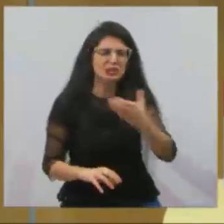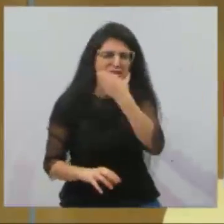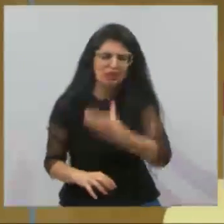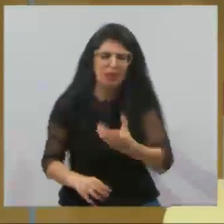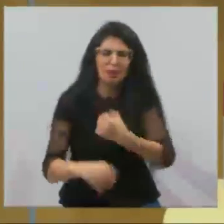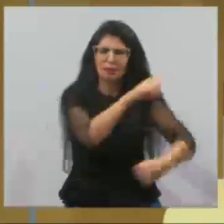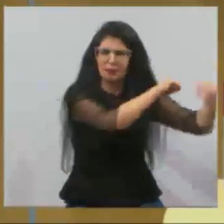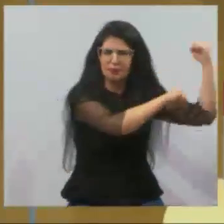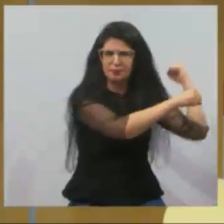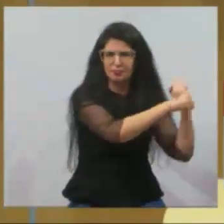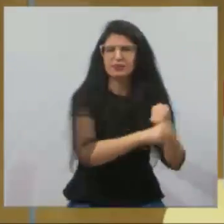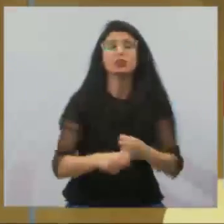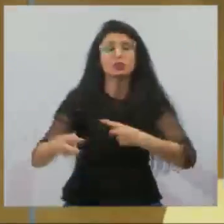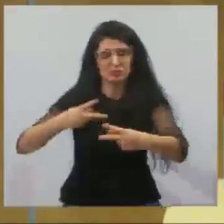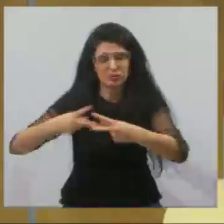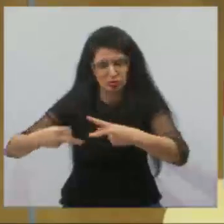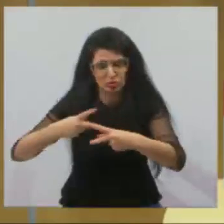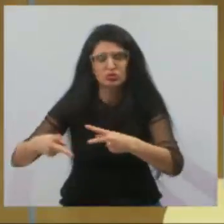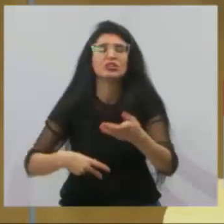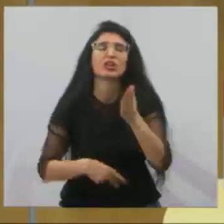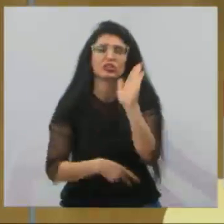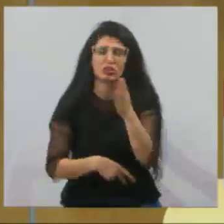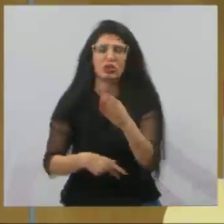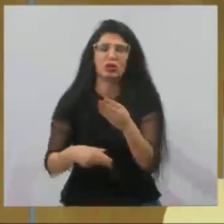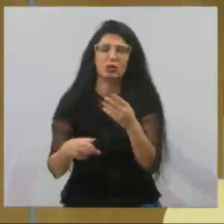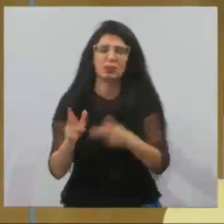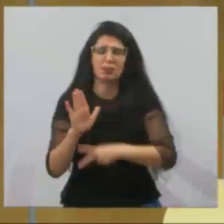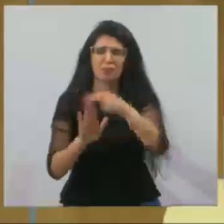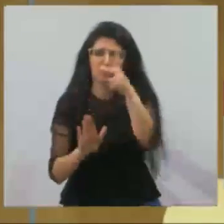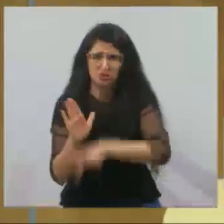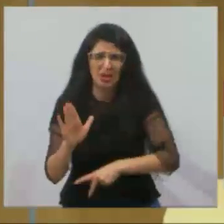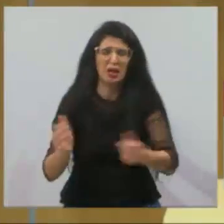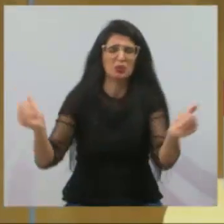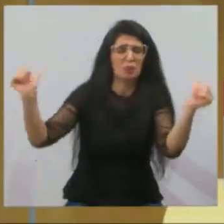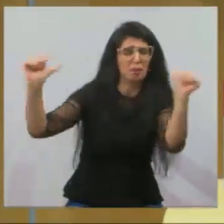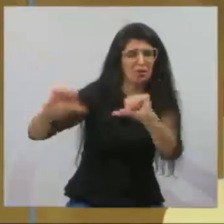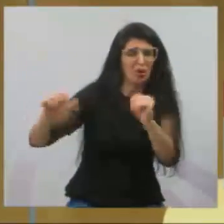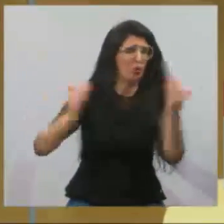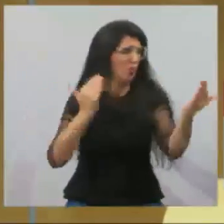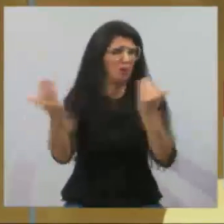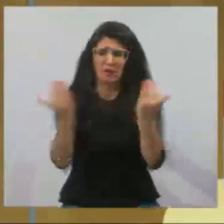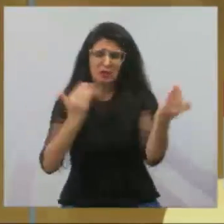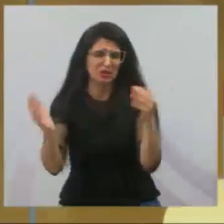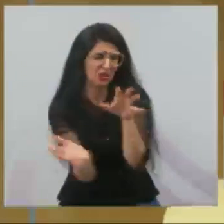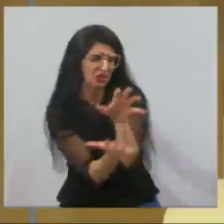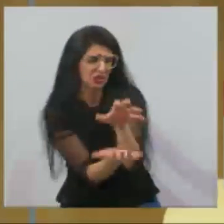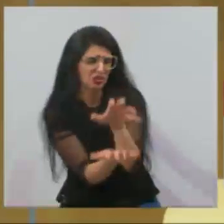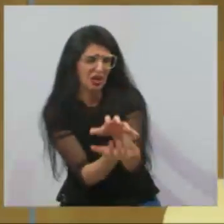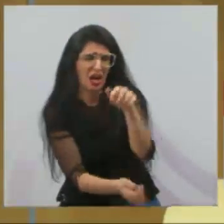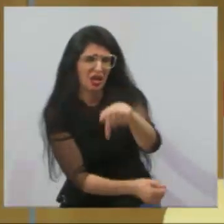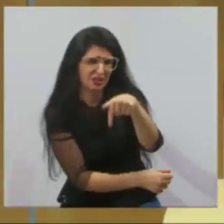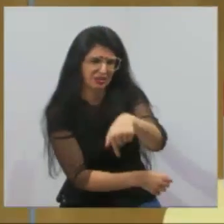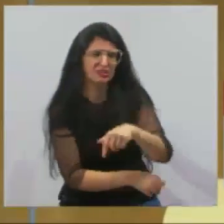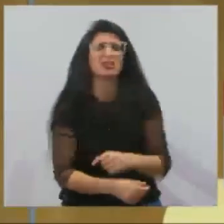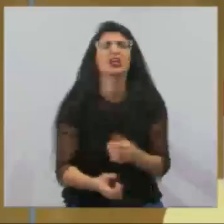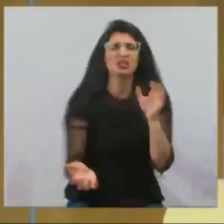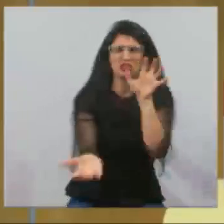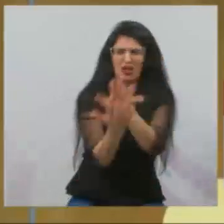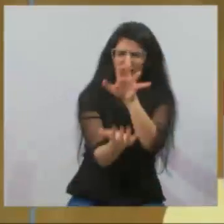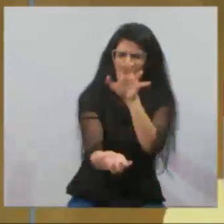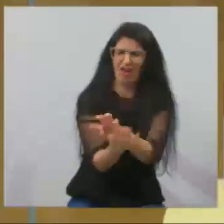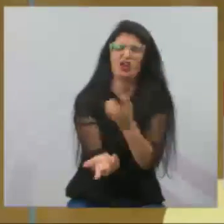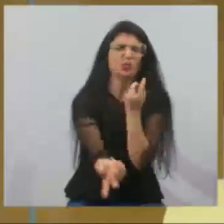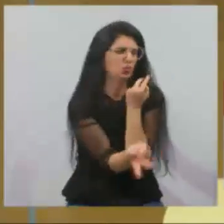Campos fez o projeto, né, e foi pior do que aqui em Jacareí ainda. E aqui houve muitas discussões, né, a gente